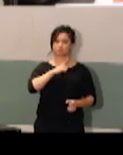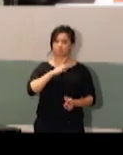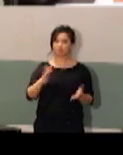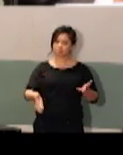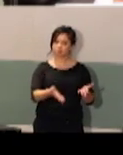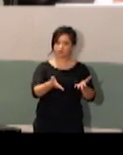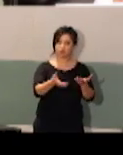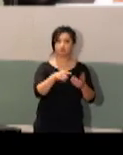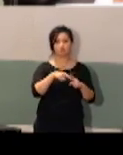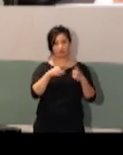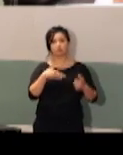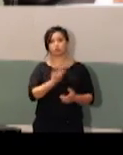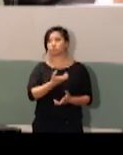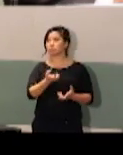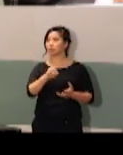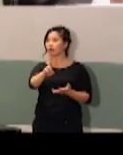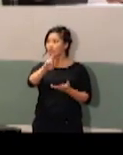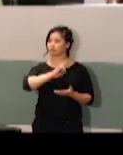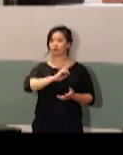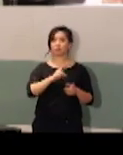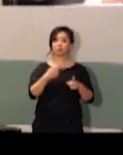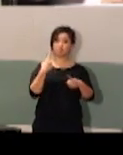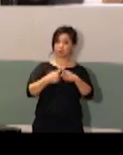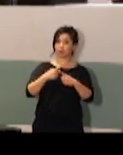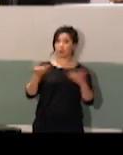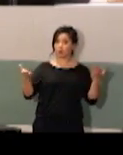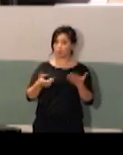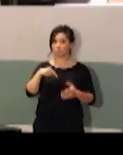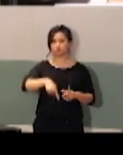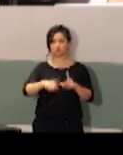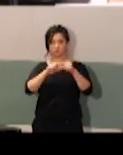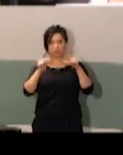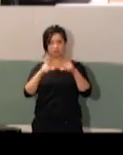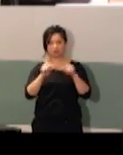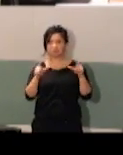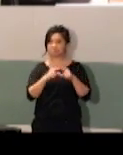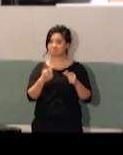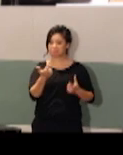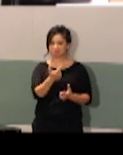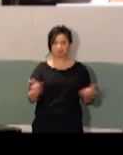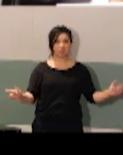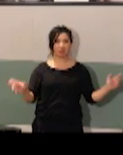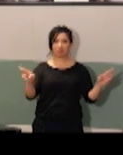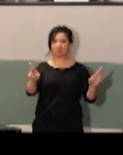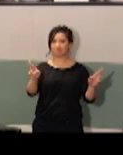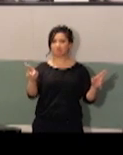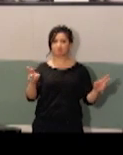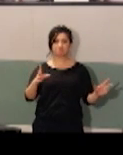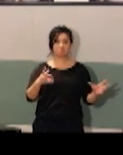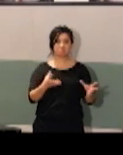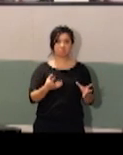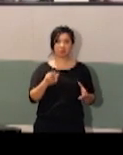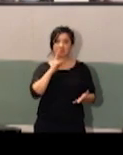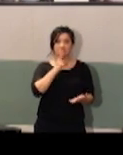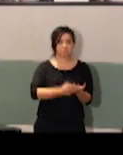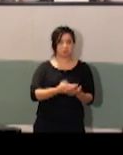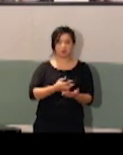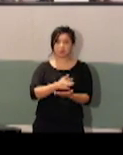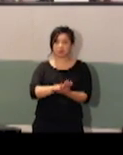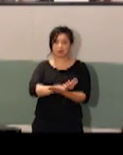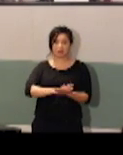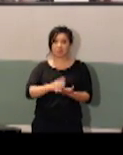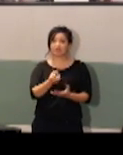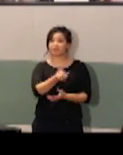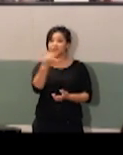cobrar resultado, porque o que está acontecendo hoje no Distrito Federal, podemos andar no comércio e a gente vai ver um tanto de loja fechada por falta